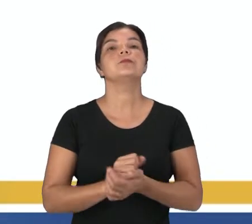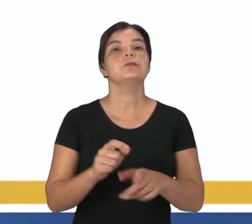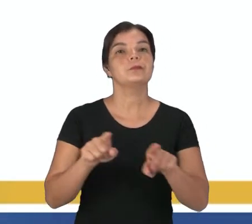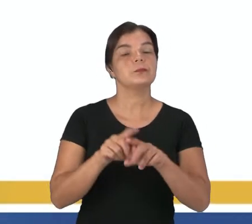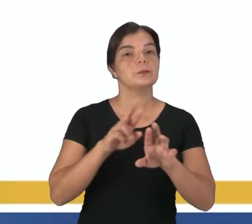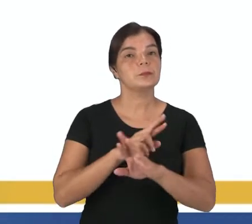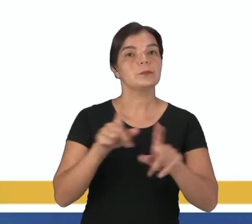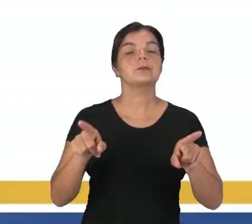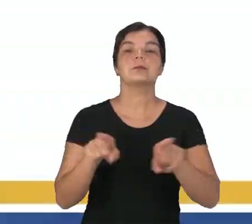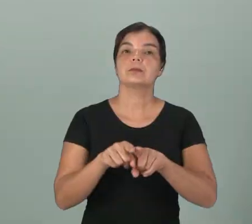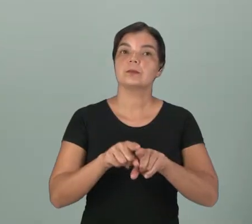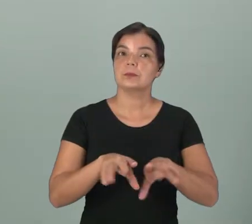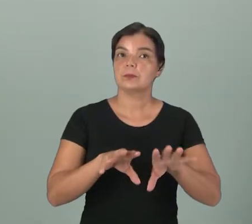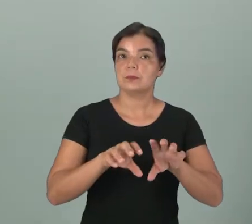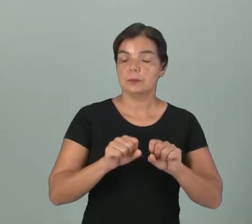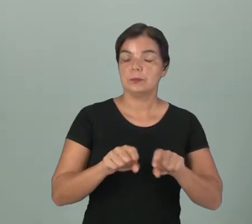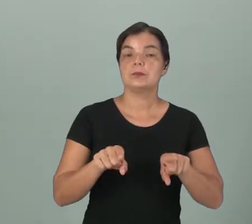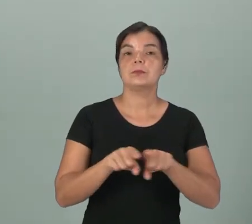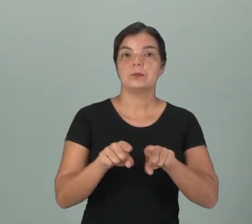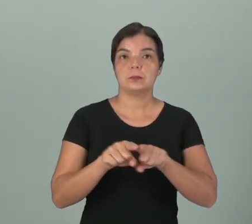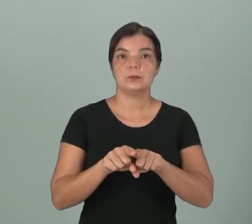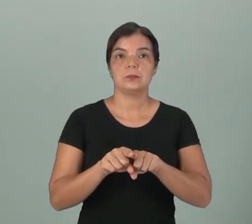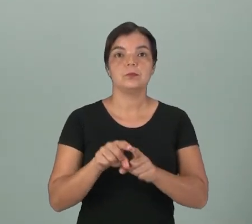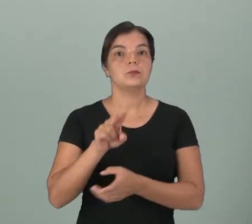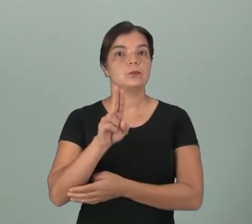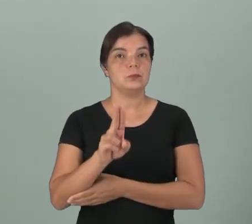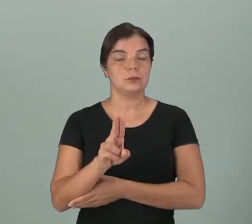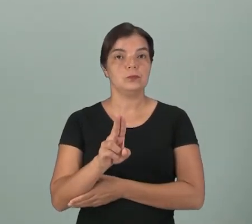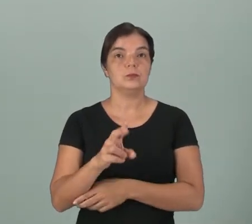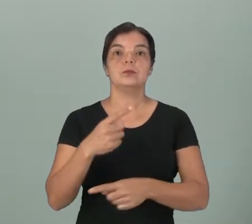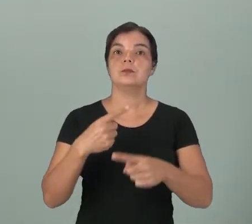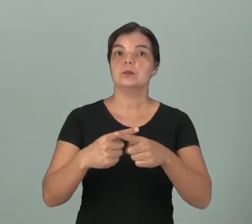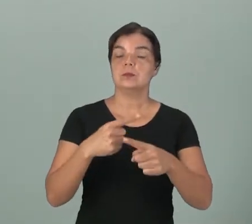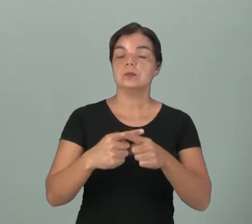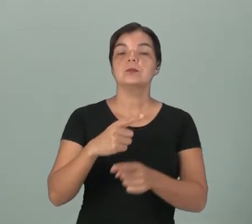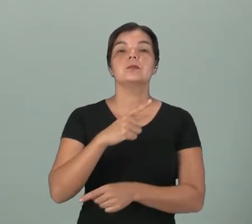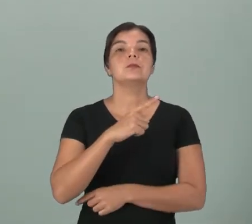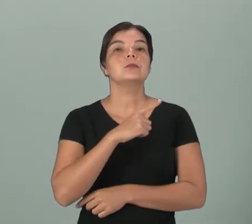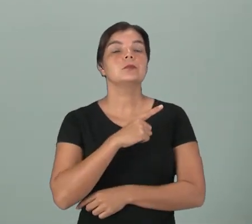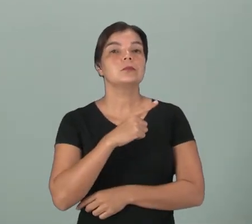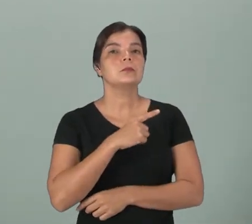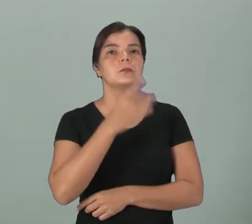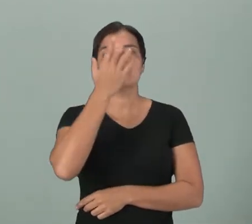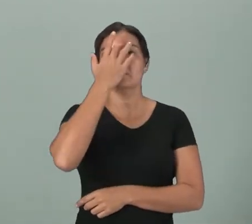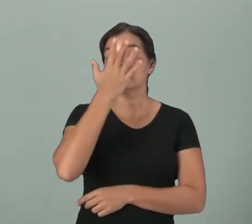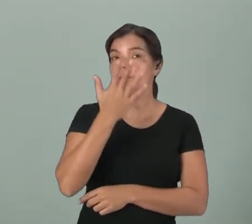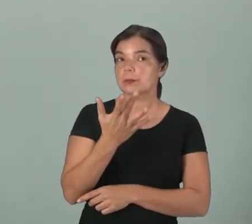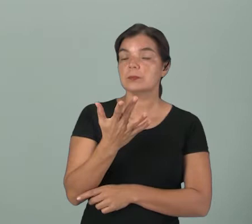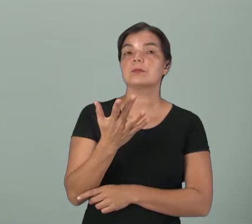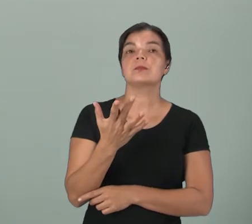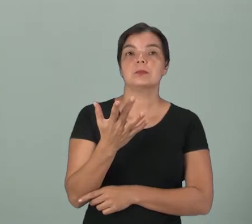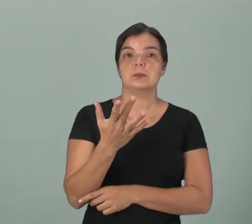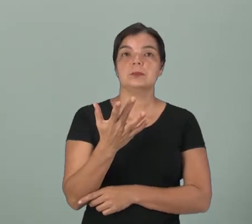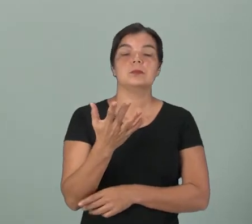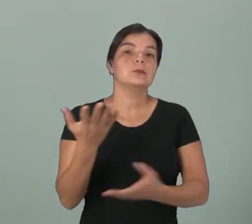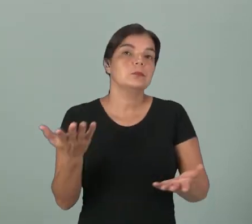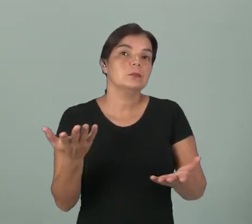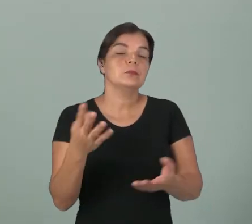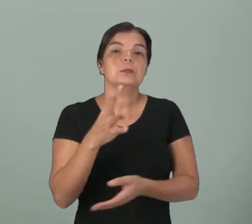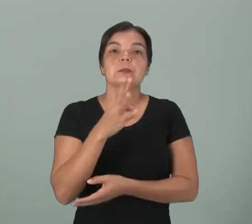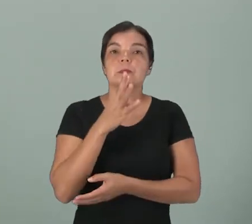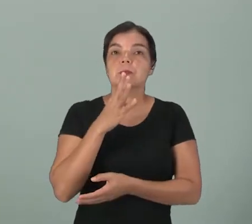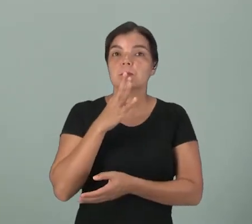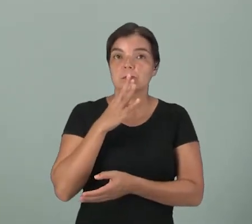reconhecimento diferenciado. Os receptores delas são em formato de U, porque elas têm mais facilidade, né, na verdade,